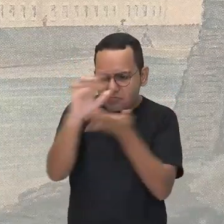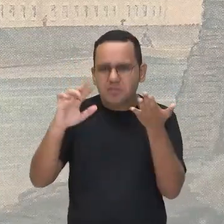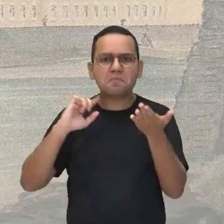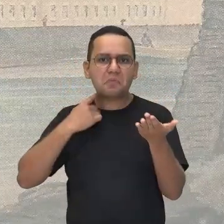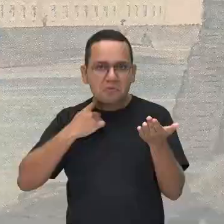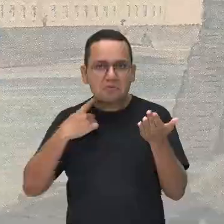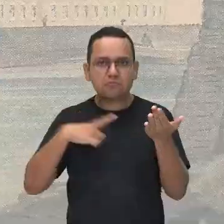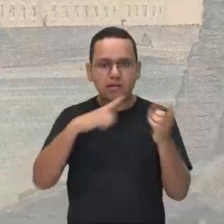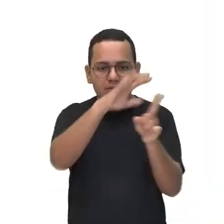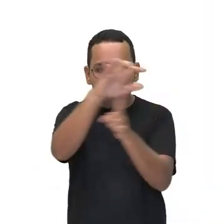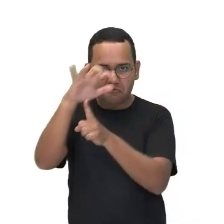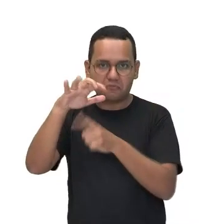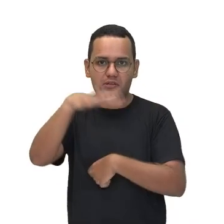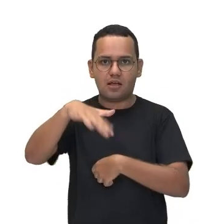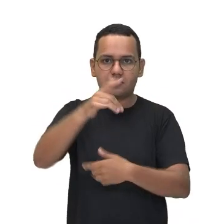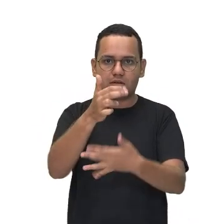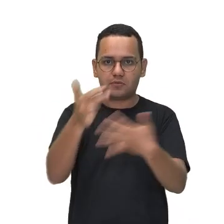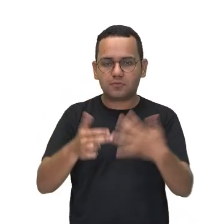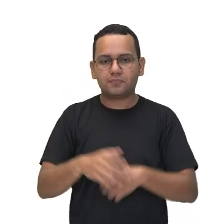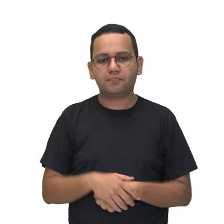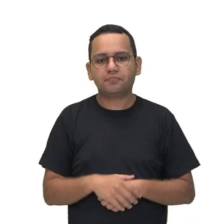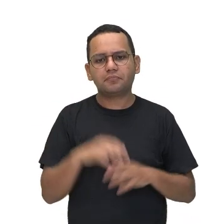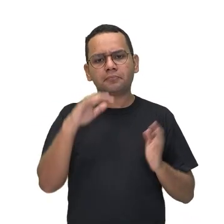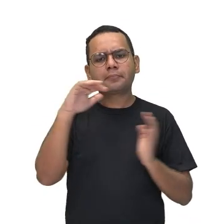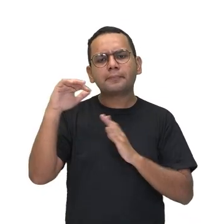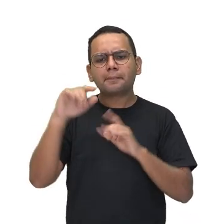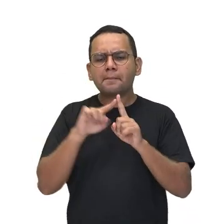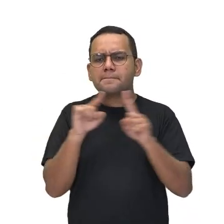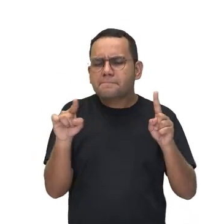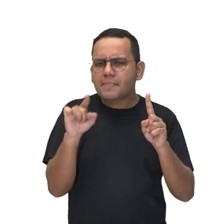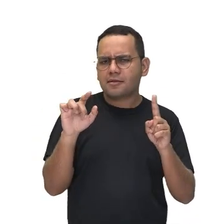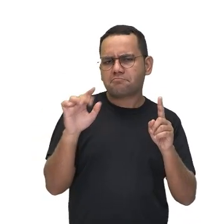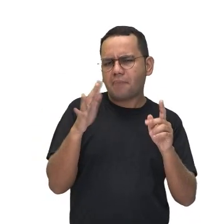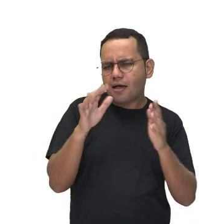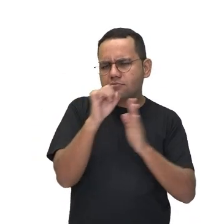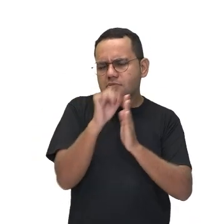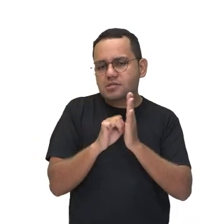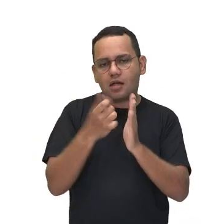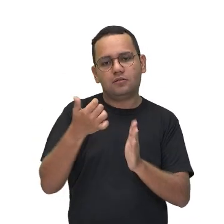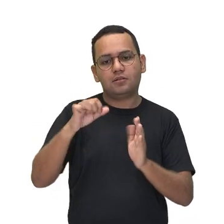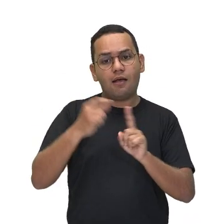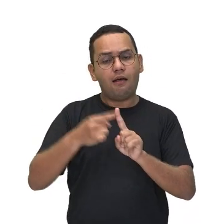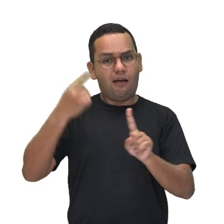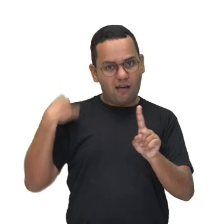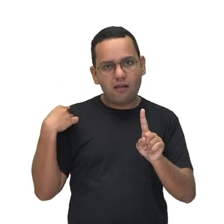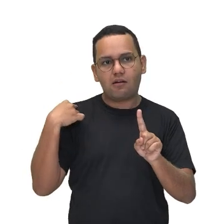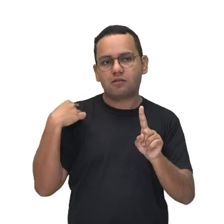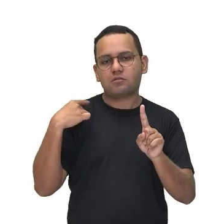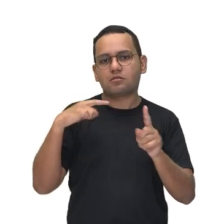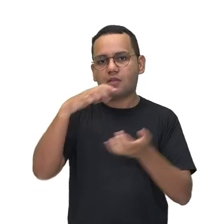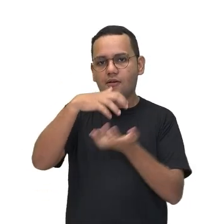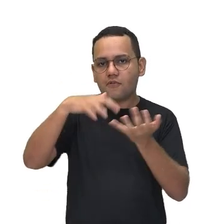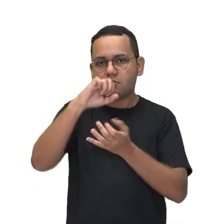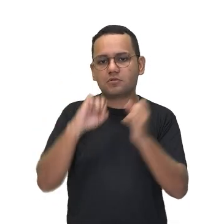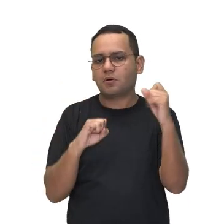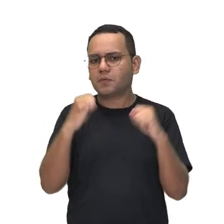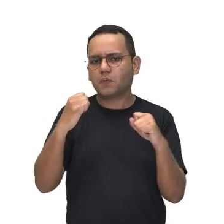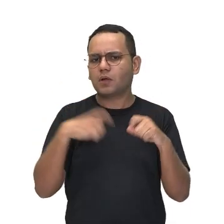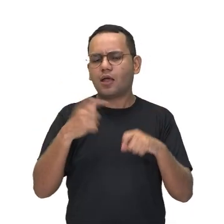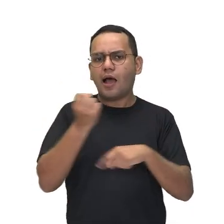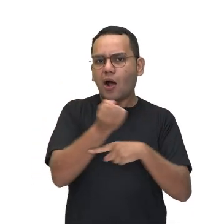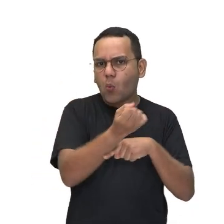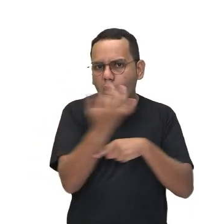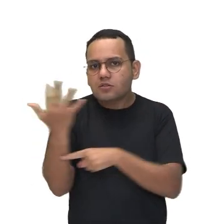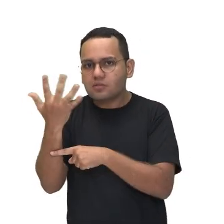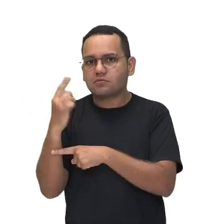das espécies. Em meados do século XIX, antes da Revolução Industrial, a maioria das mariposas